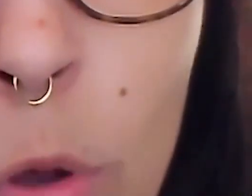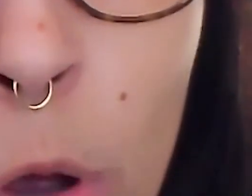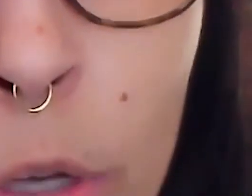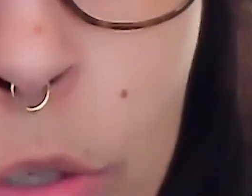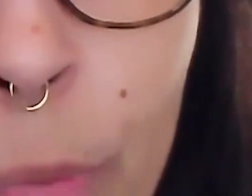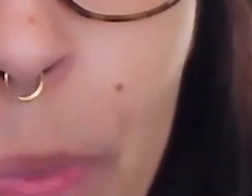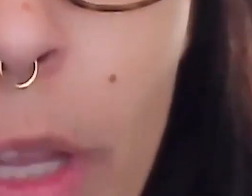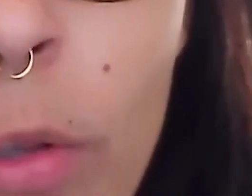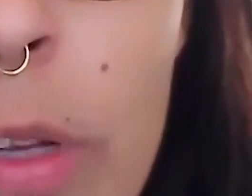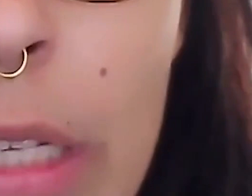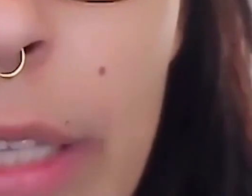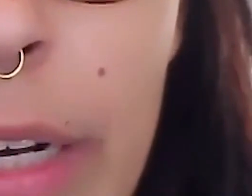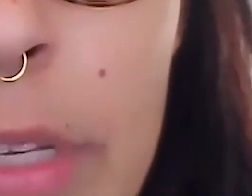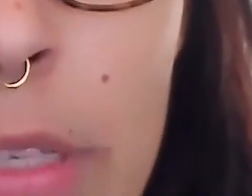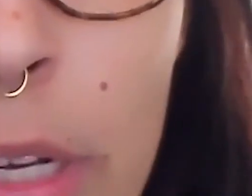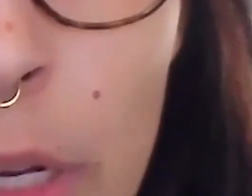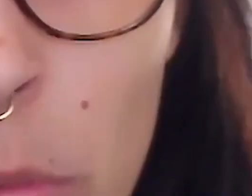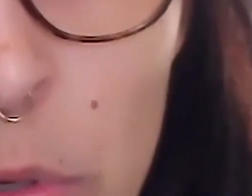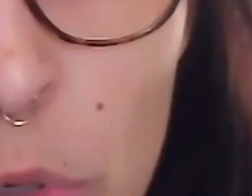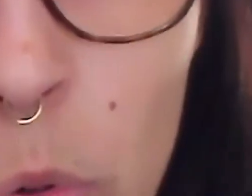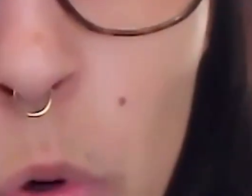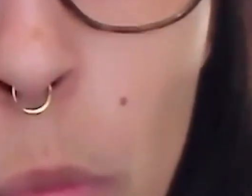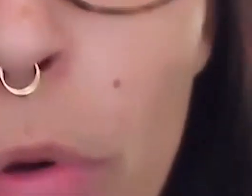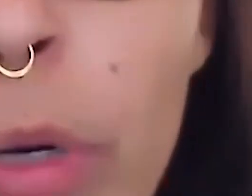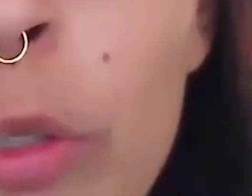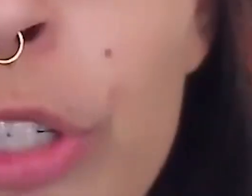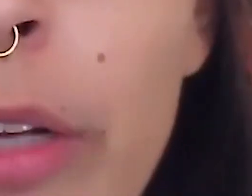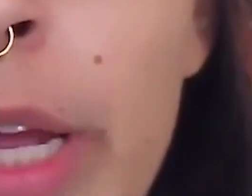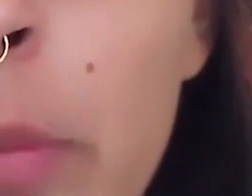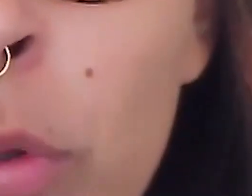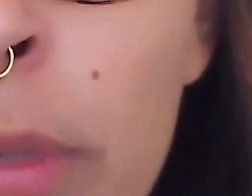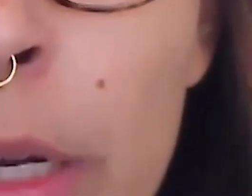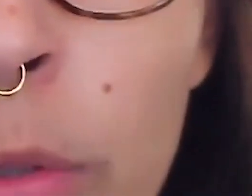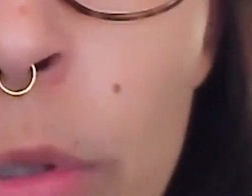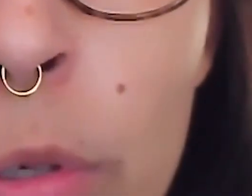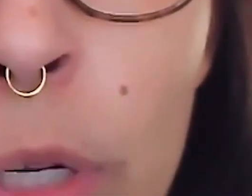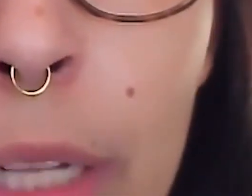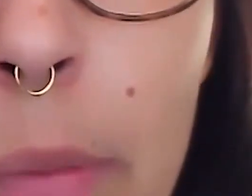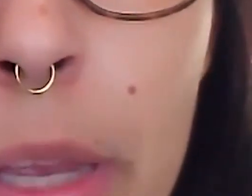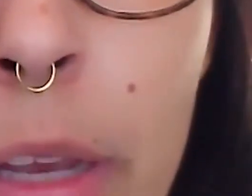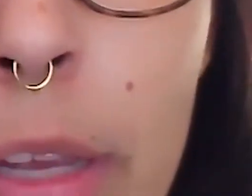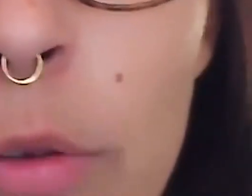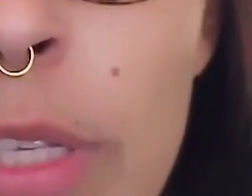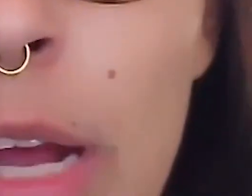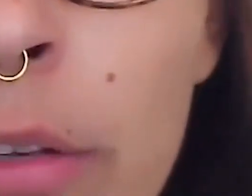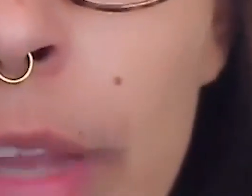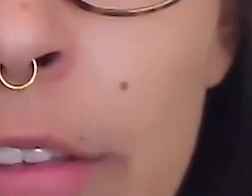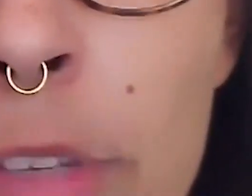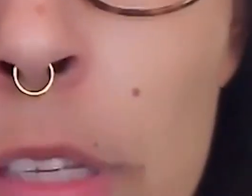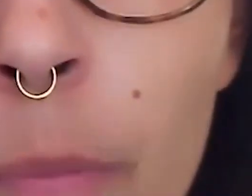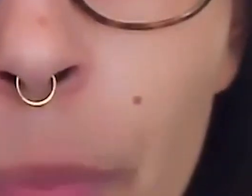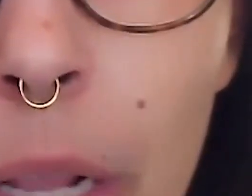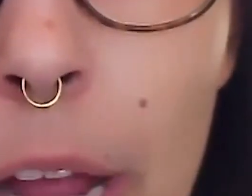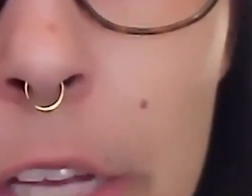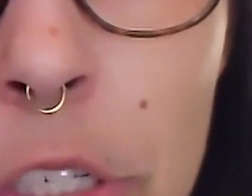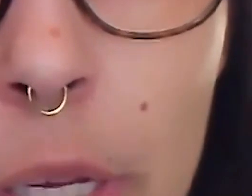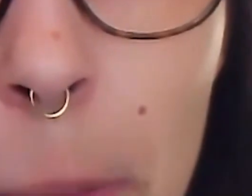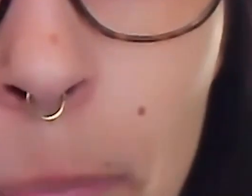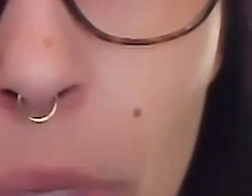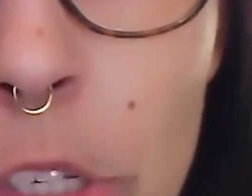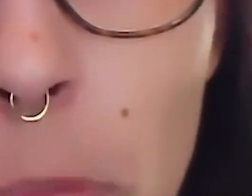primeiro episódio, nós entrevistamos o Procurador-Geral da República, o doutor Frederico Eustáquio,